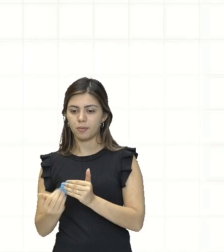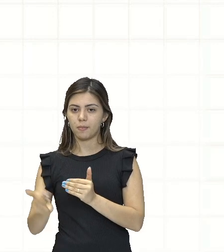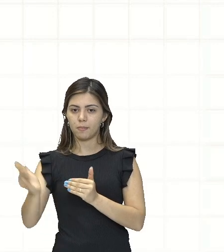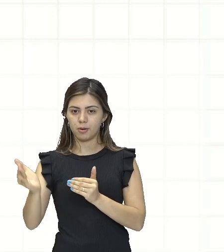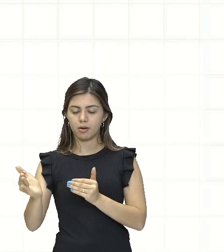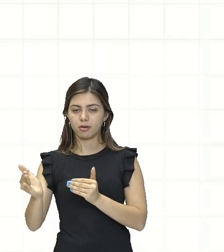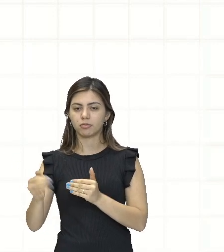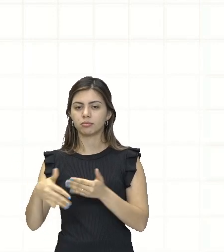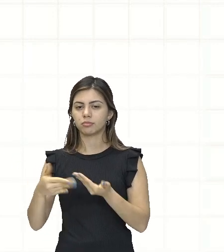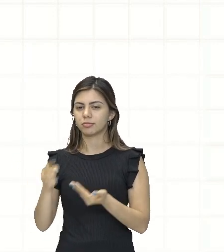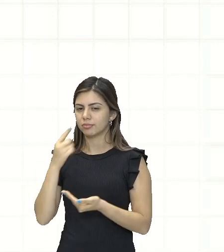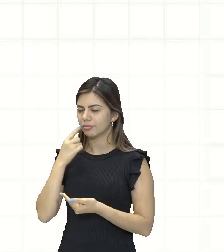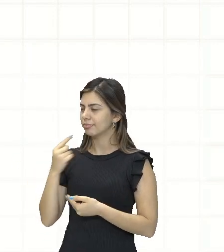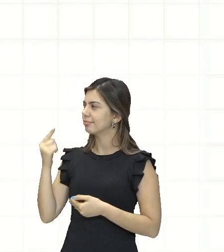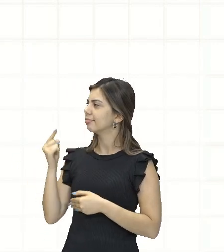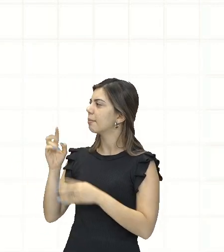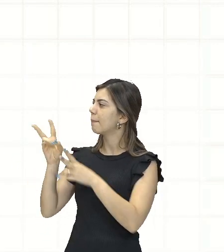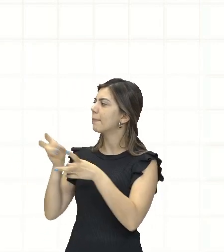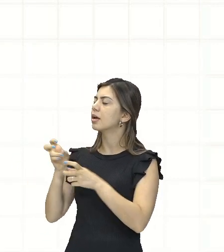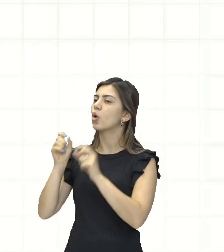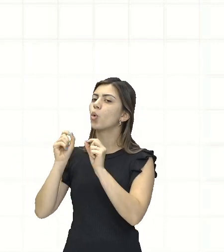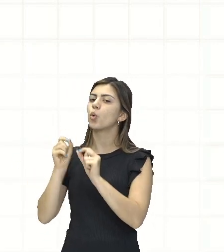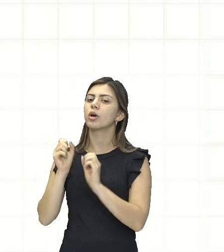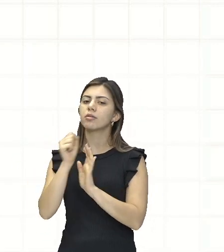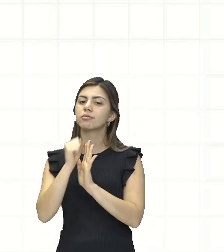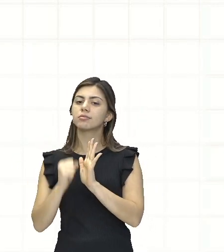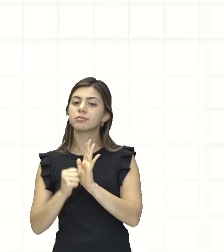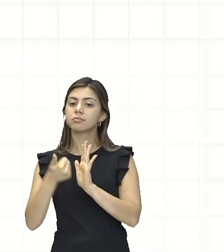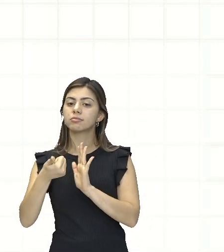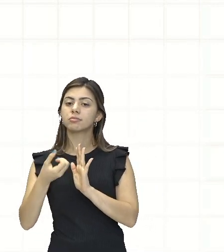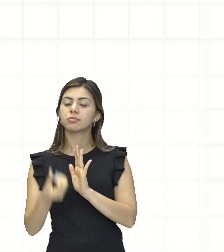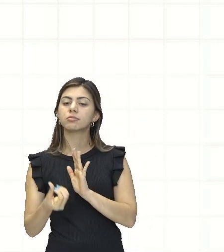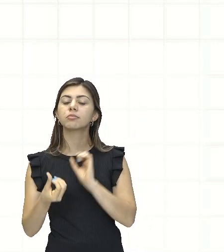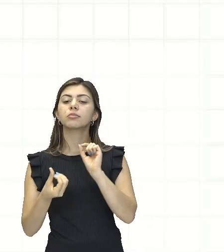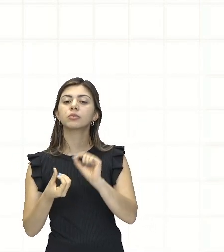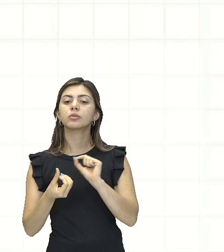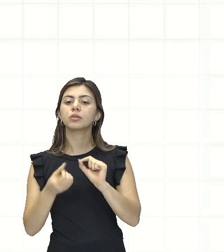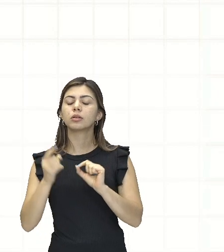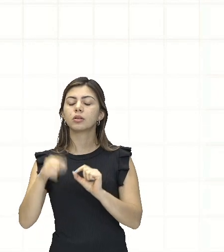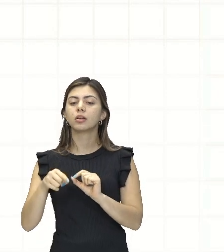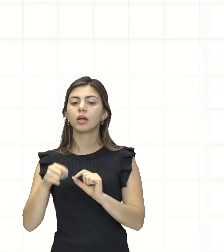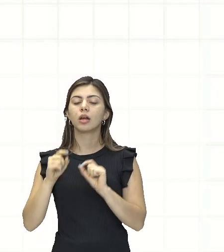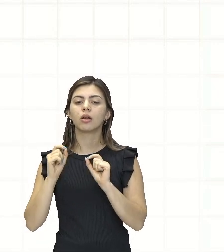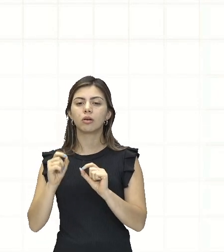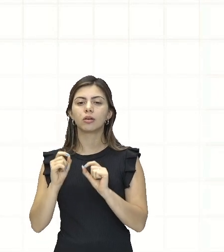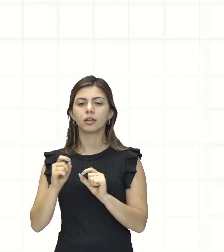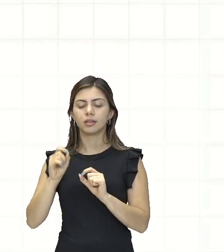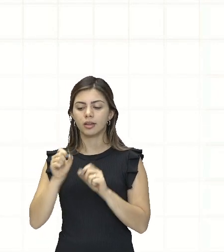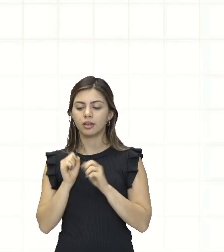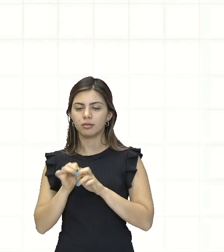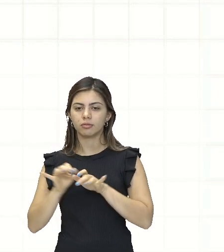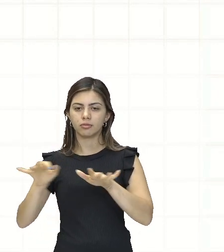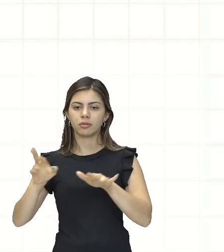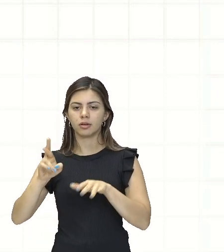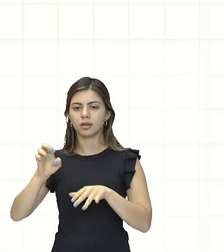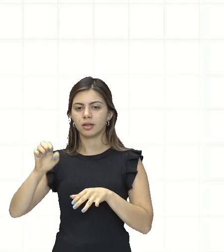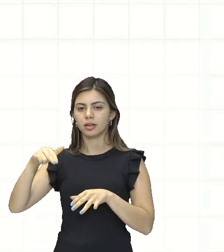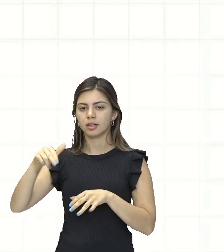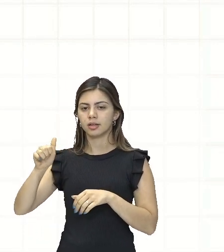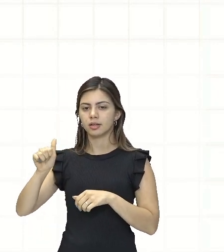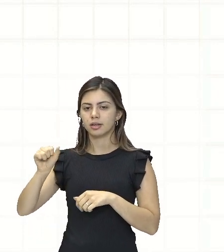neste século aqui, século XVI, eu tenho ali a disseminação do renascimento, das